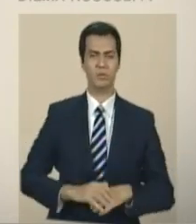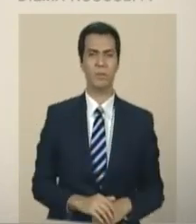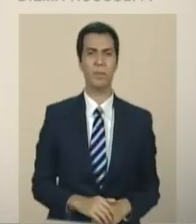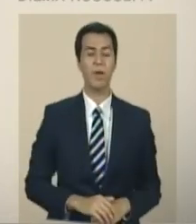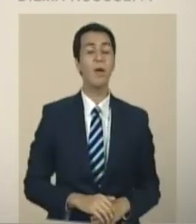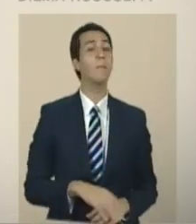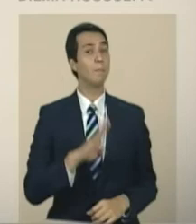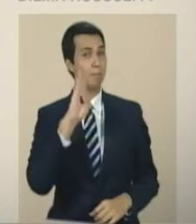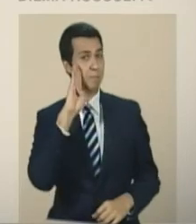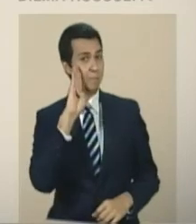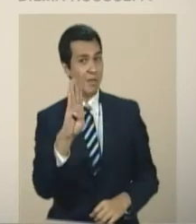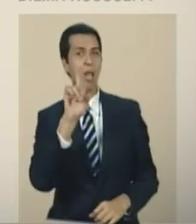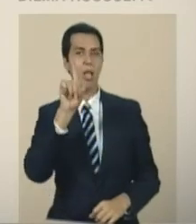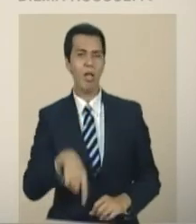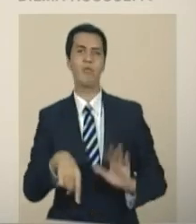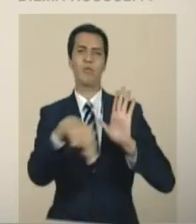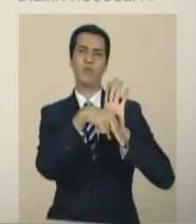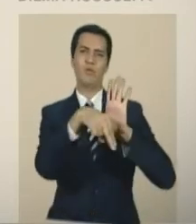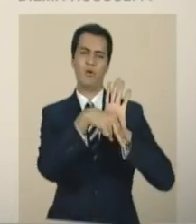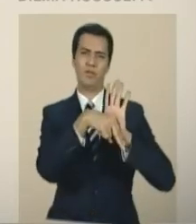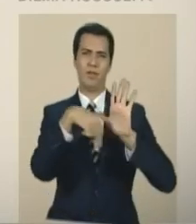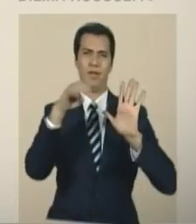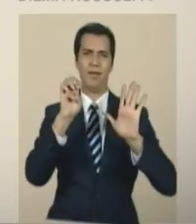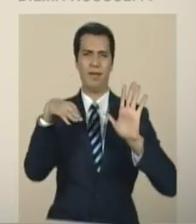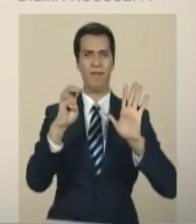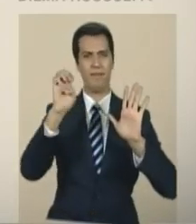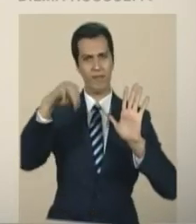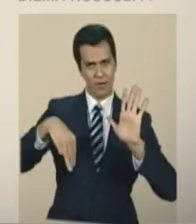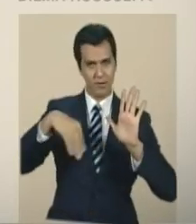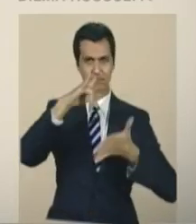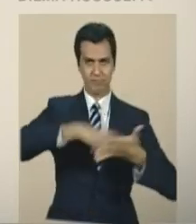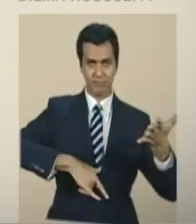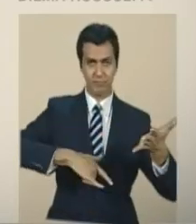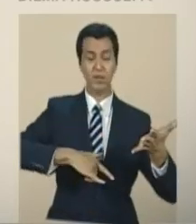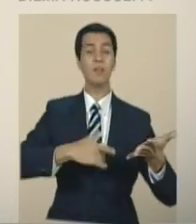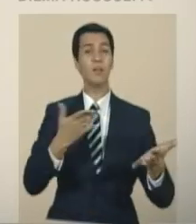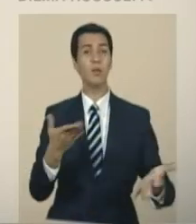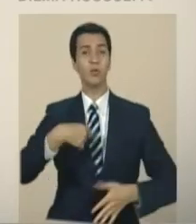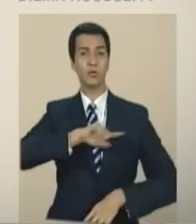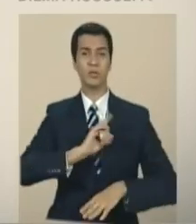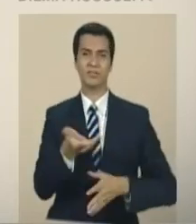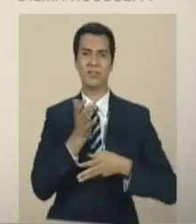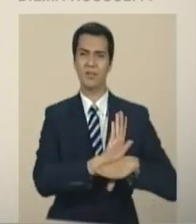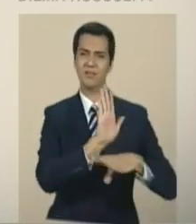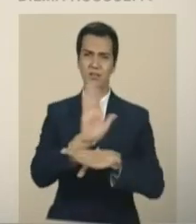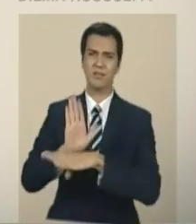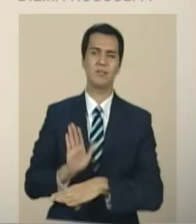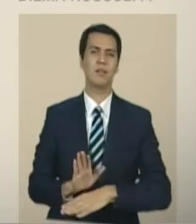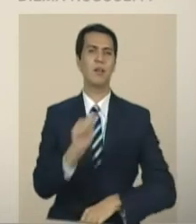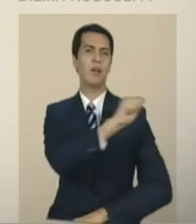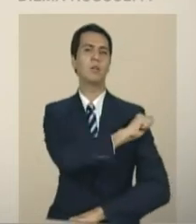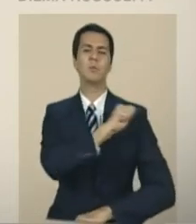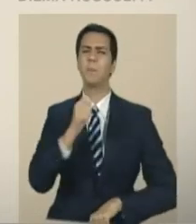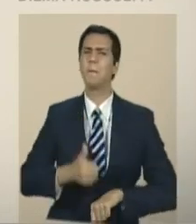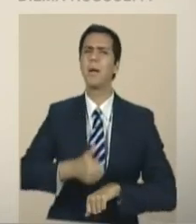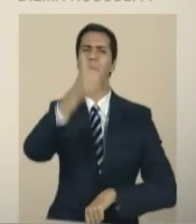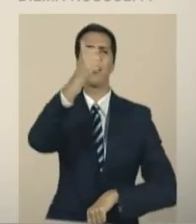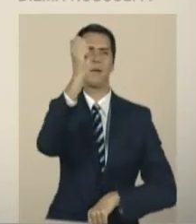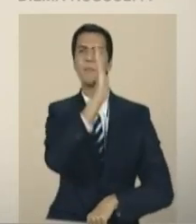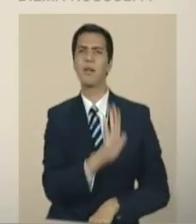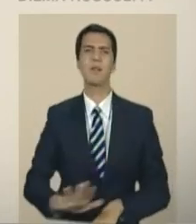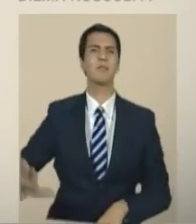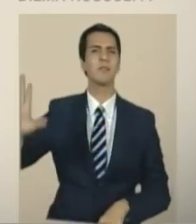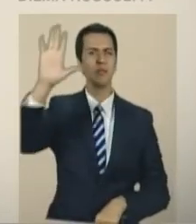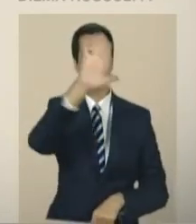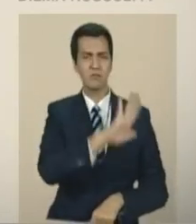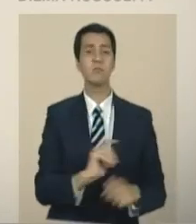será medido pela pontuação no ENEM queremos oferecer oportunidades para os melhores estudantes de todo o Brasil